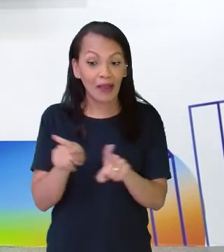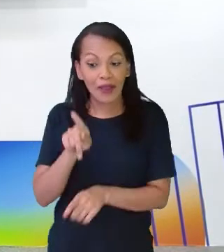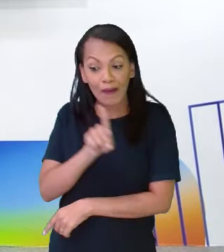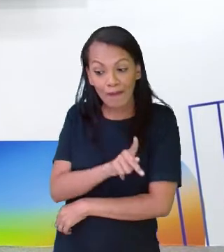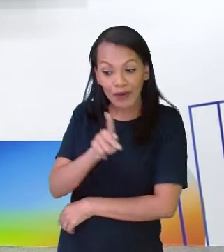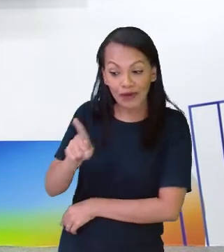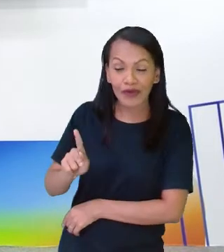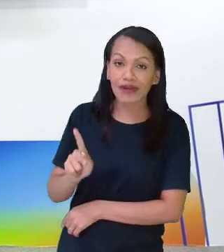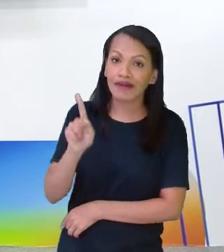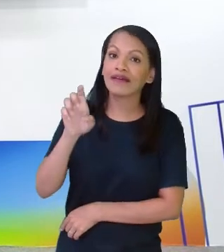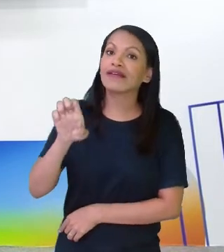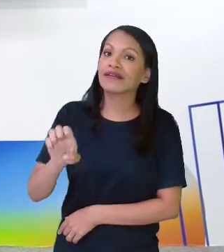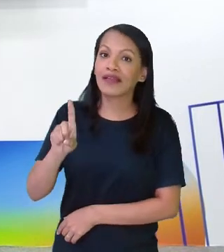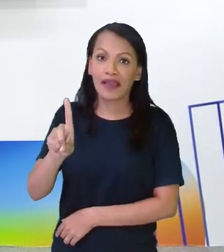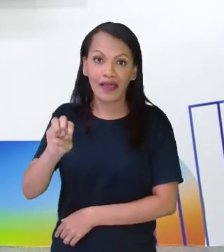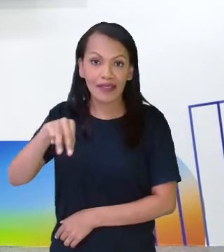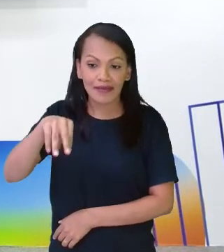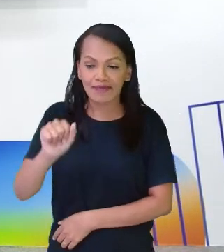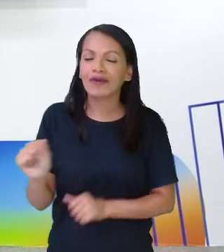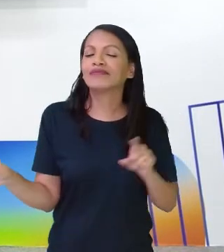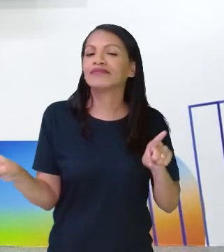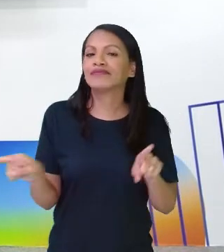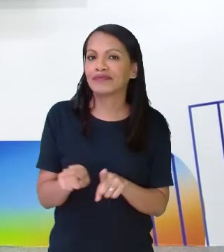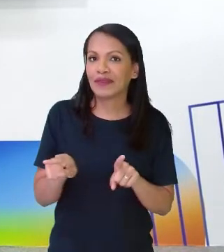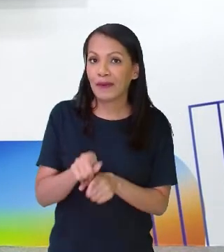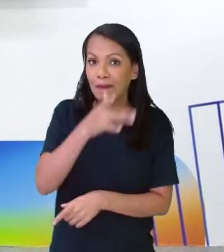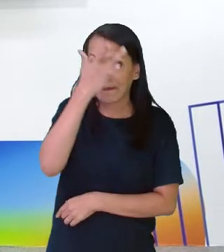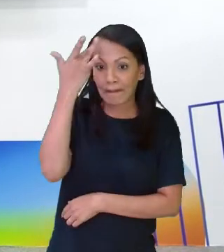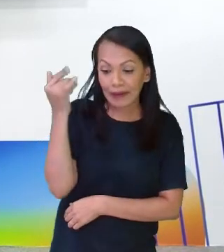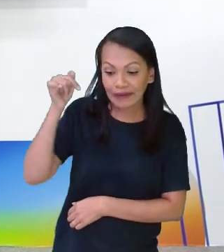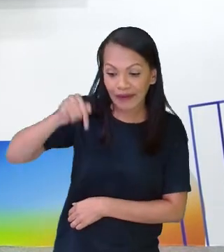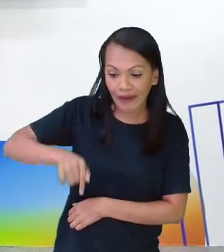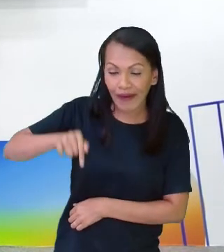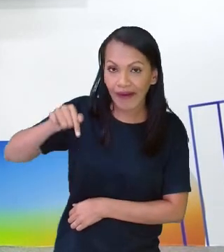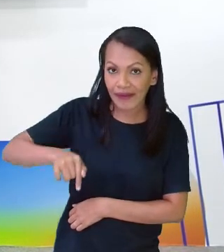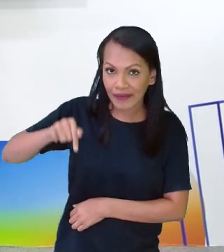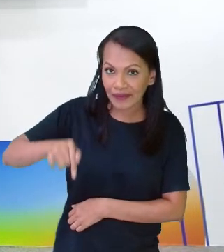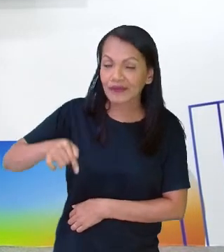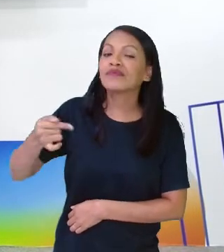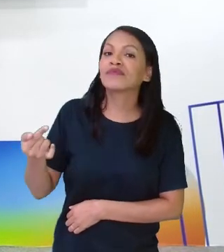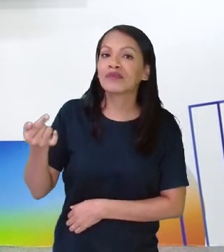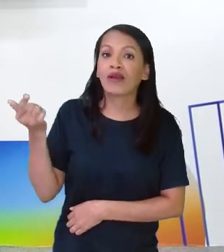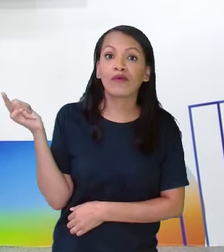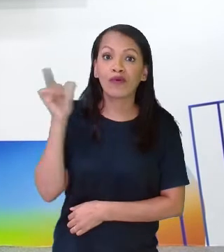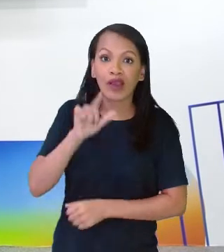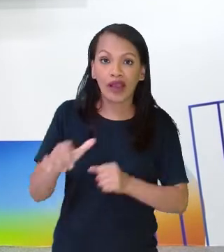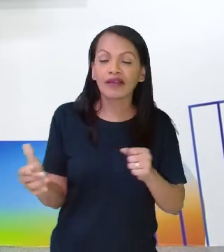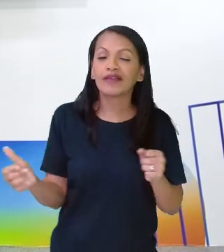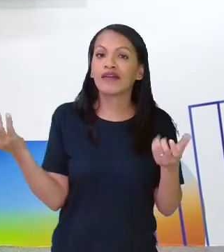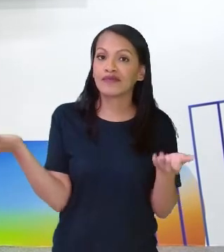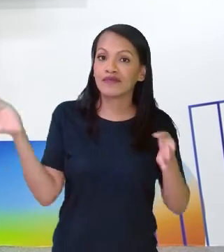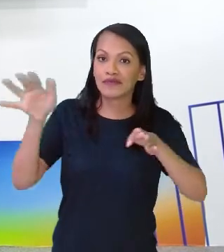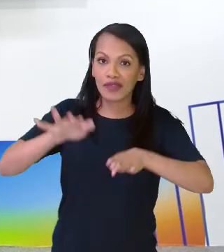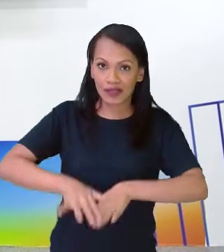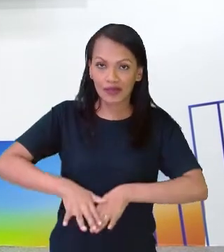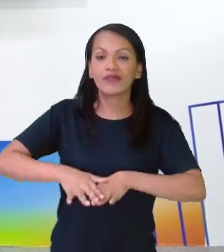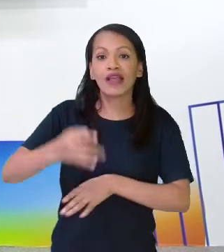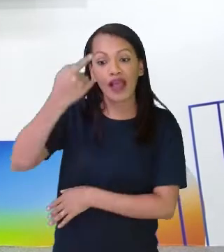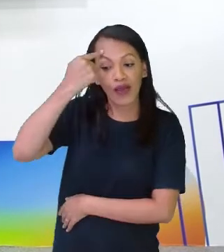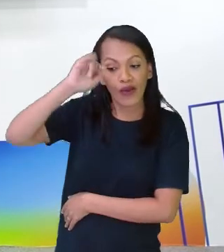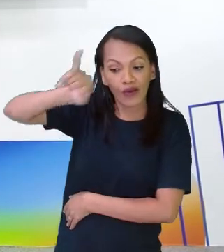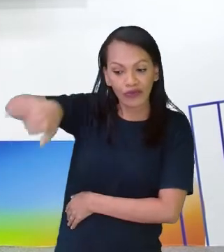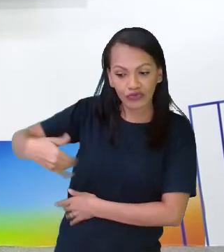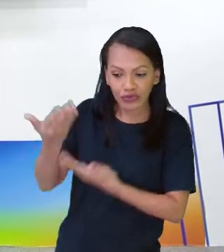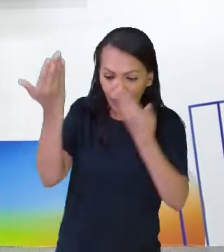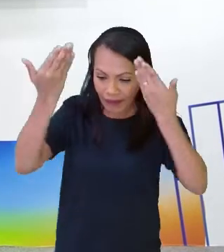Kedma, nós temos mais uma pessoa aqui no estúdio também que está garantindo aí a acessibilidade. Nossa amiga Jéssica, que está